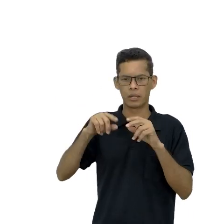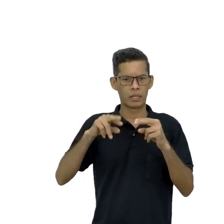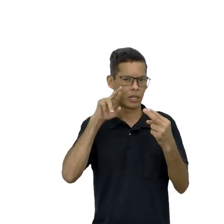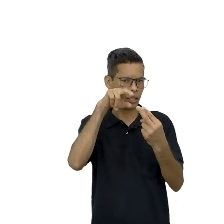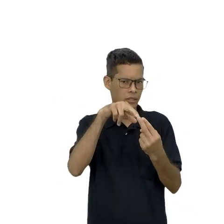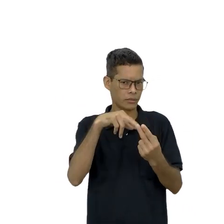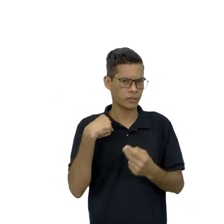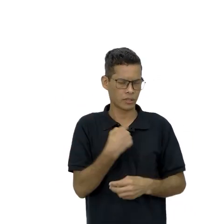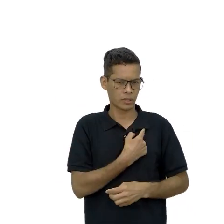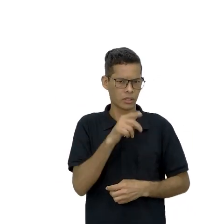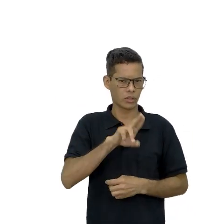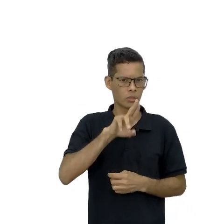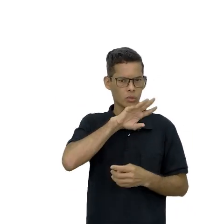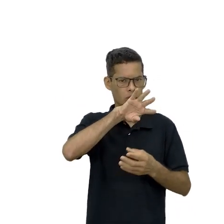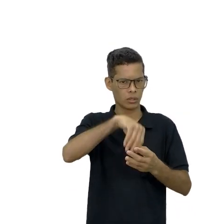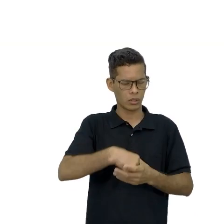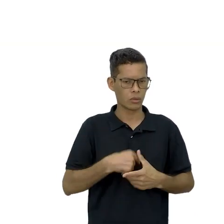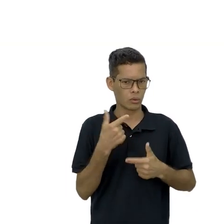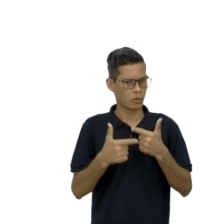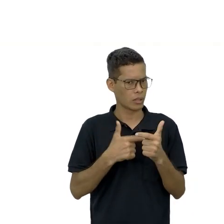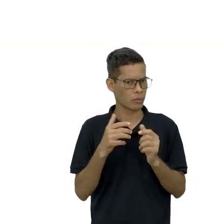este trabalho.